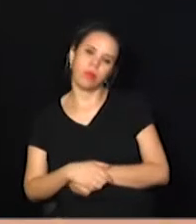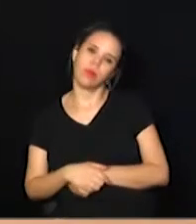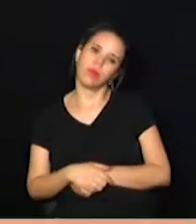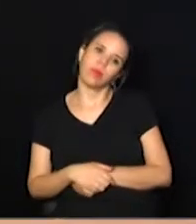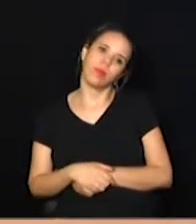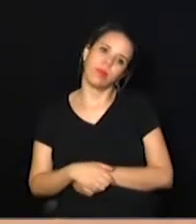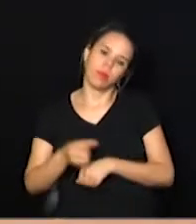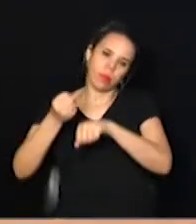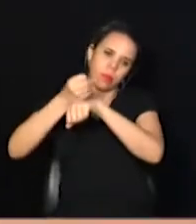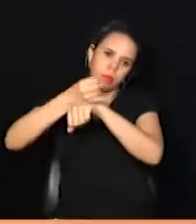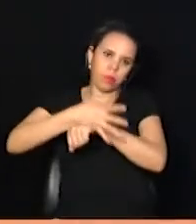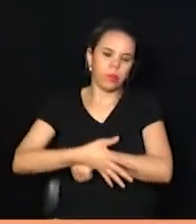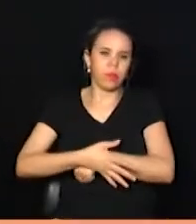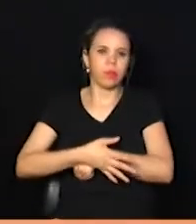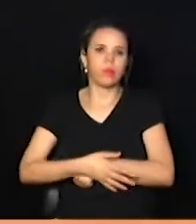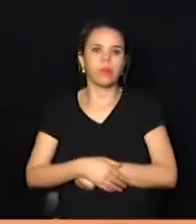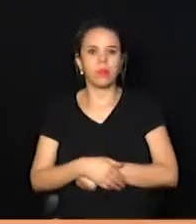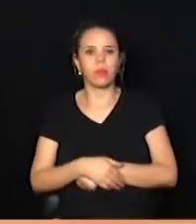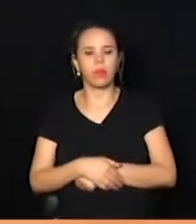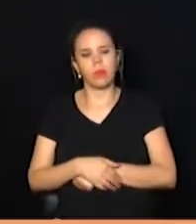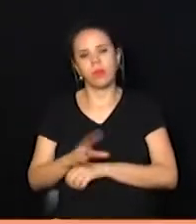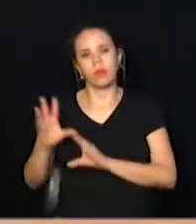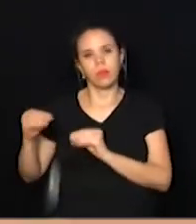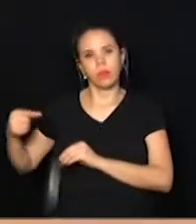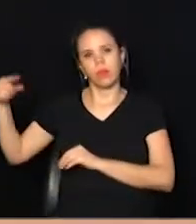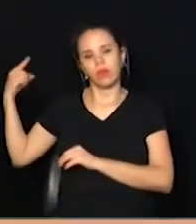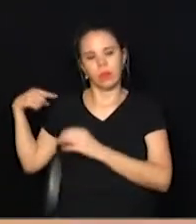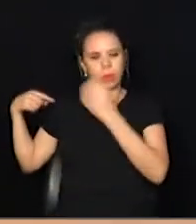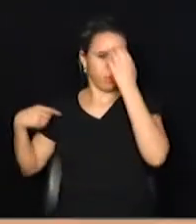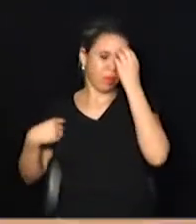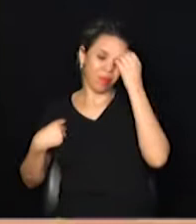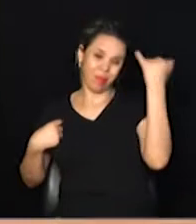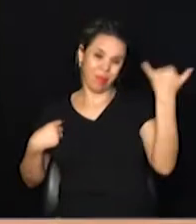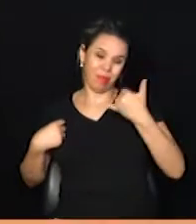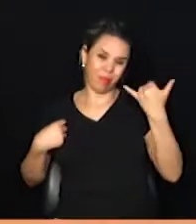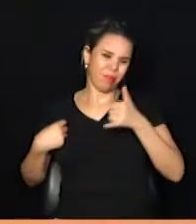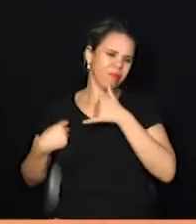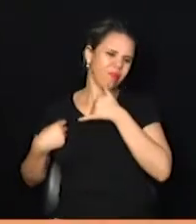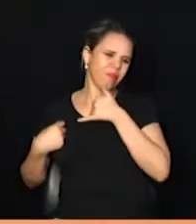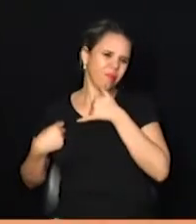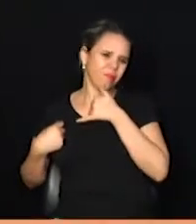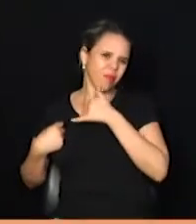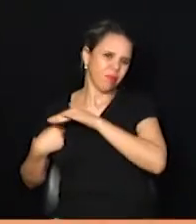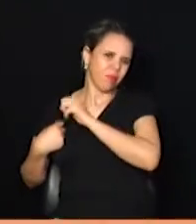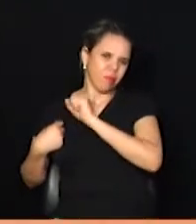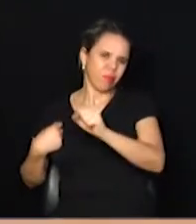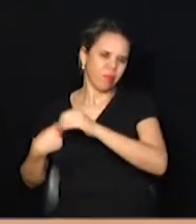Na madrugada daquela noite, então eu fiquei sabendo da triste notícia do assassinato do prefeito.